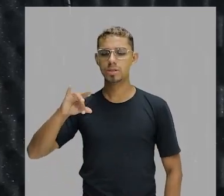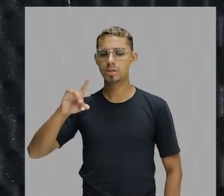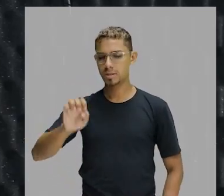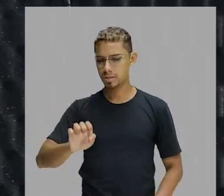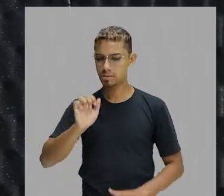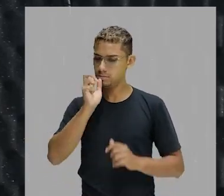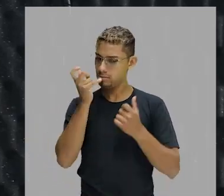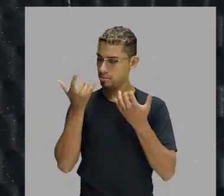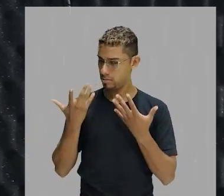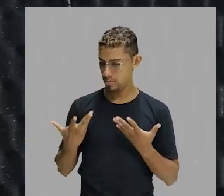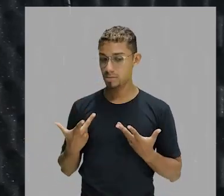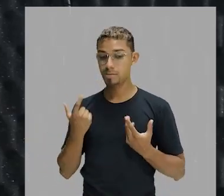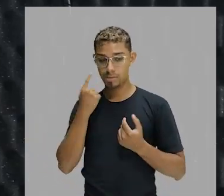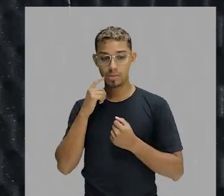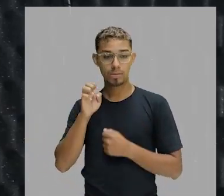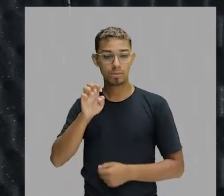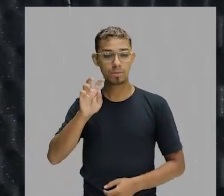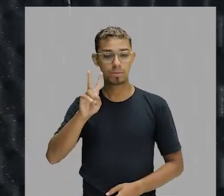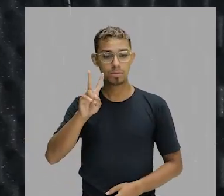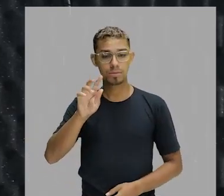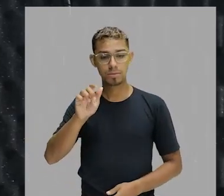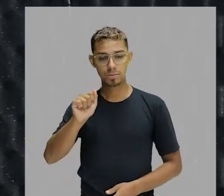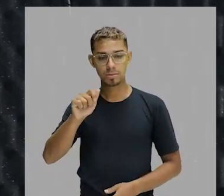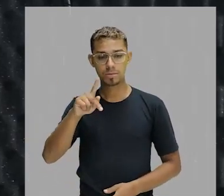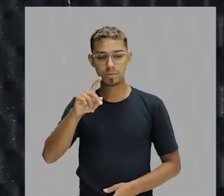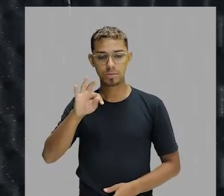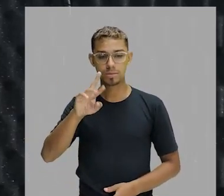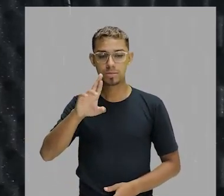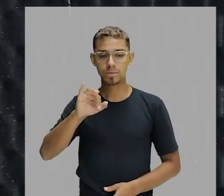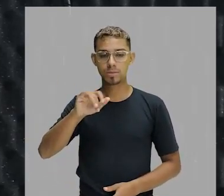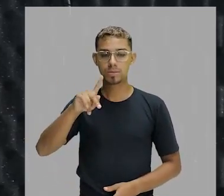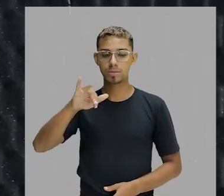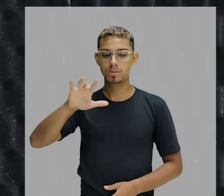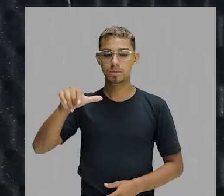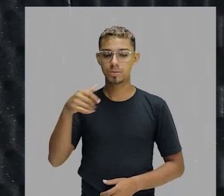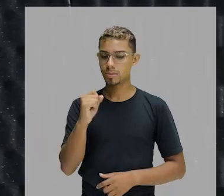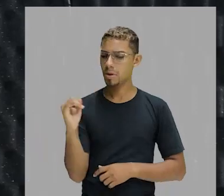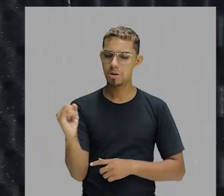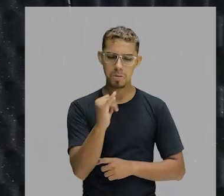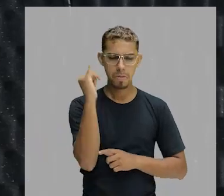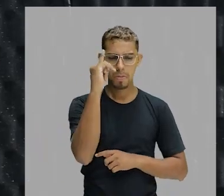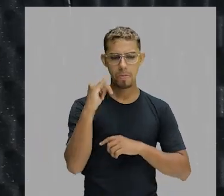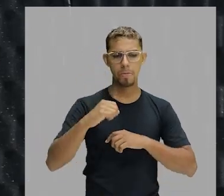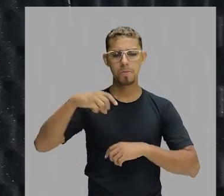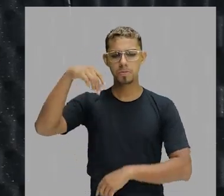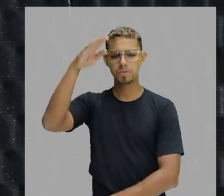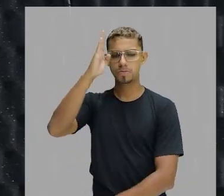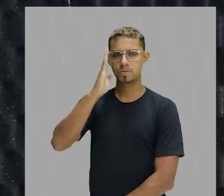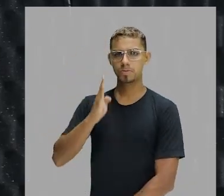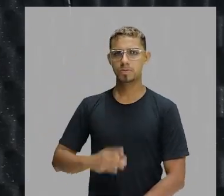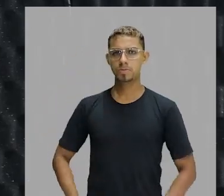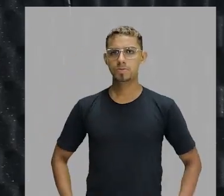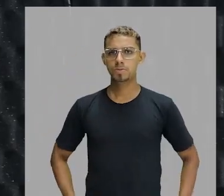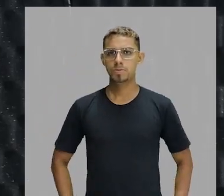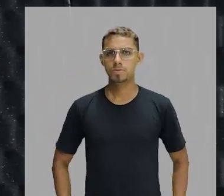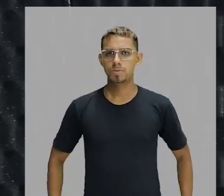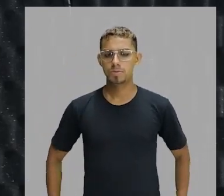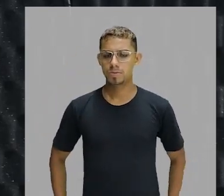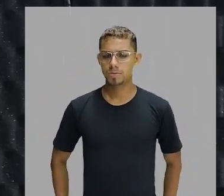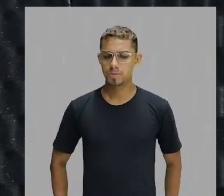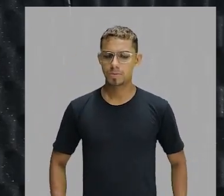A evapotranspiração, ela tem um papel muito importante no regime pluviométrico do Brasil, galera. Qual é a relação